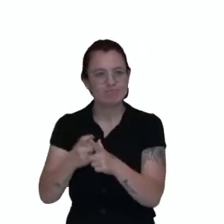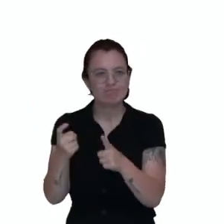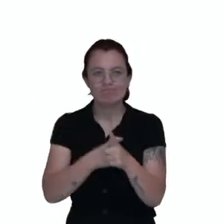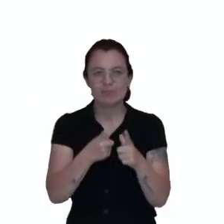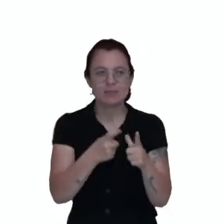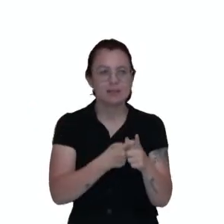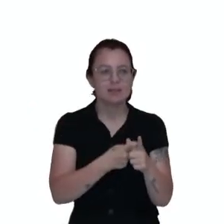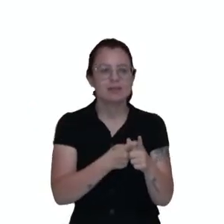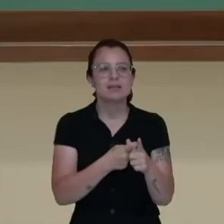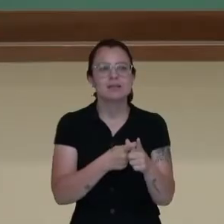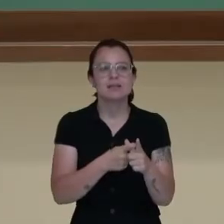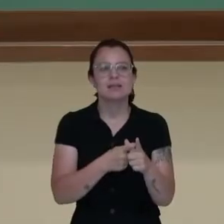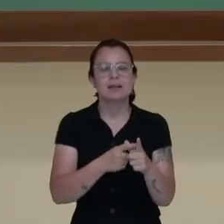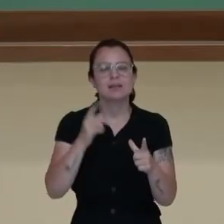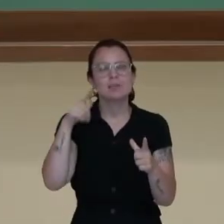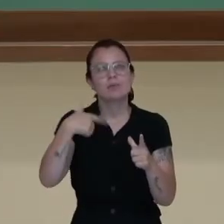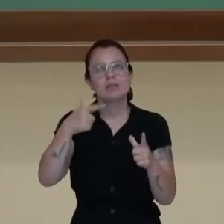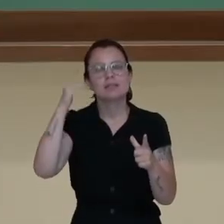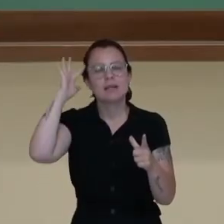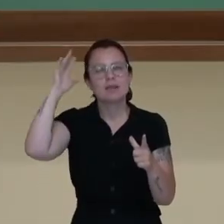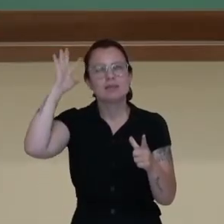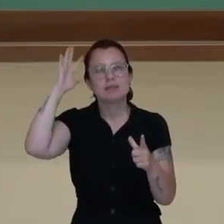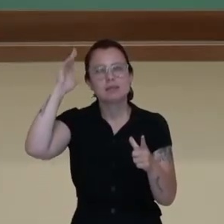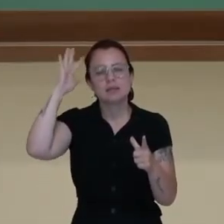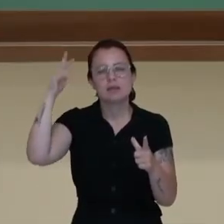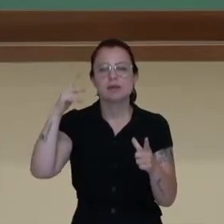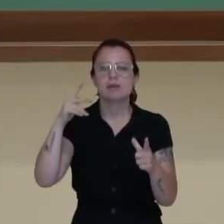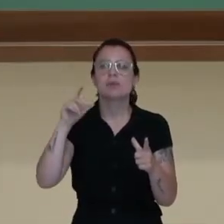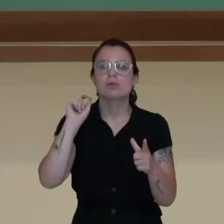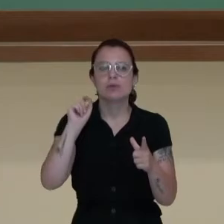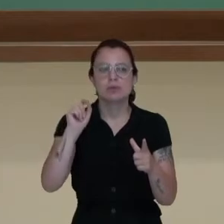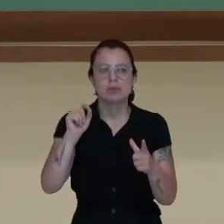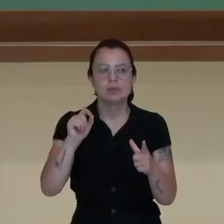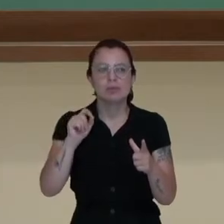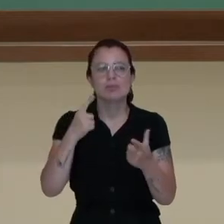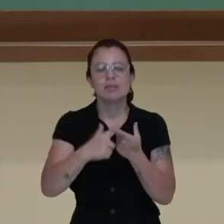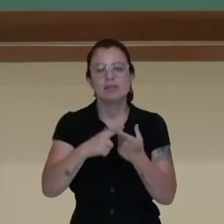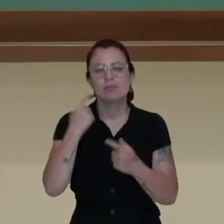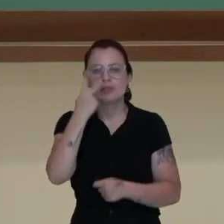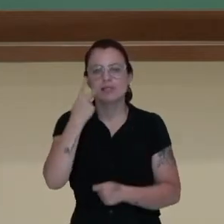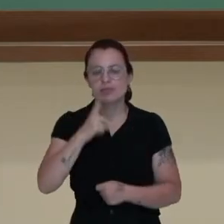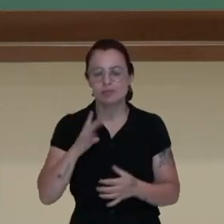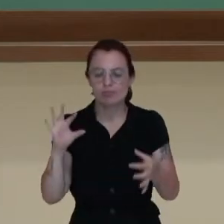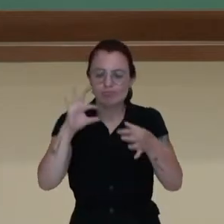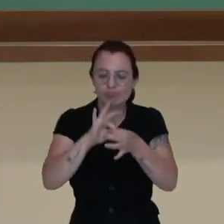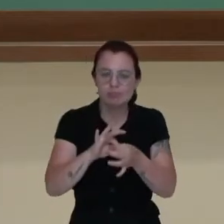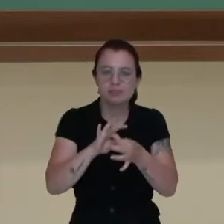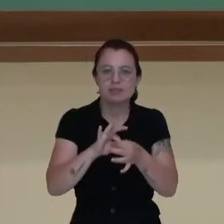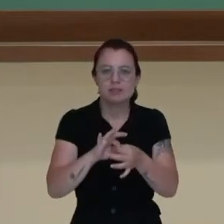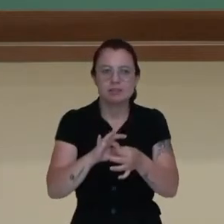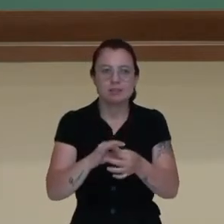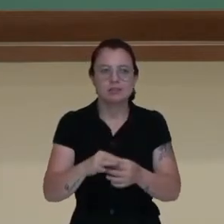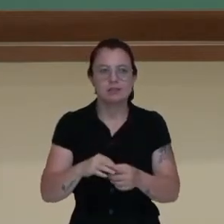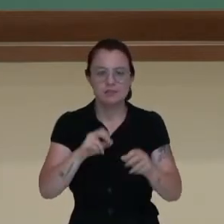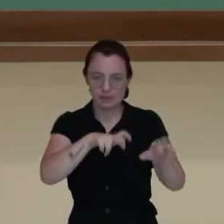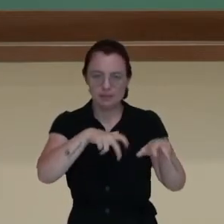para refletir politicamente, uma vez que os políticos estavam ligados às fazendas de